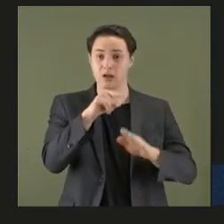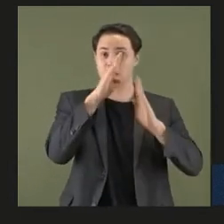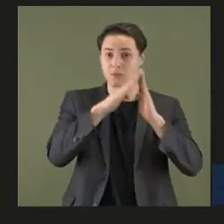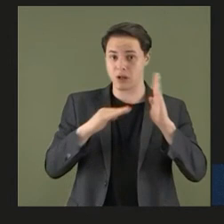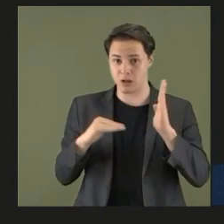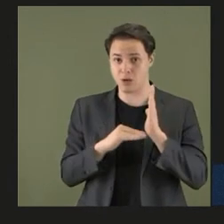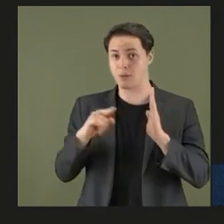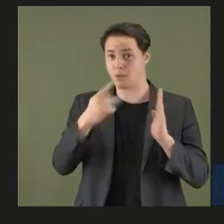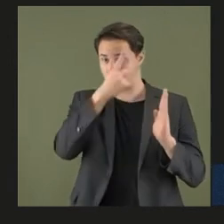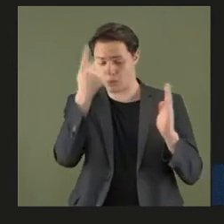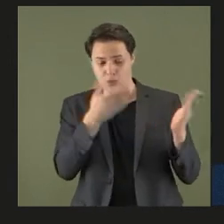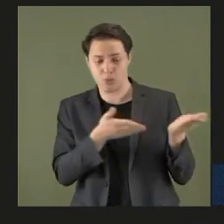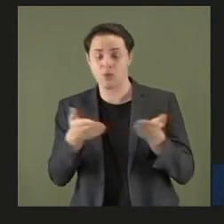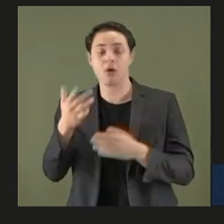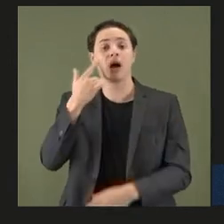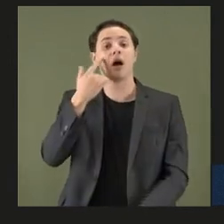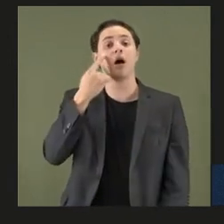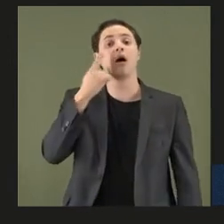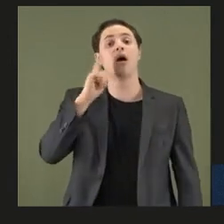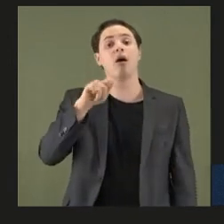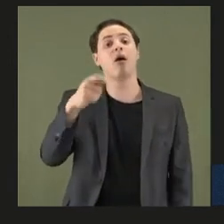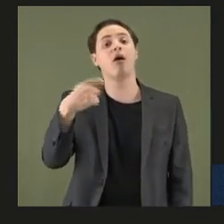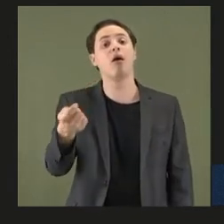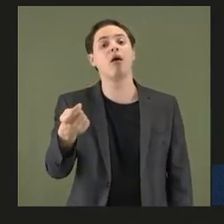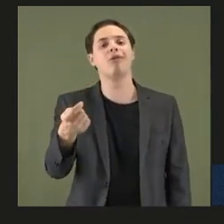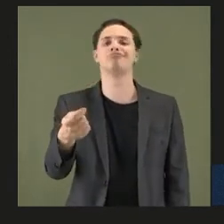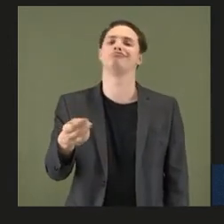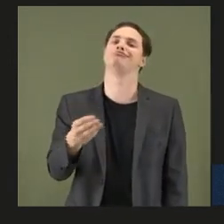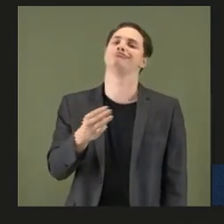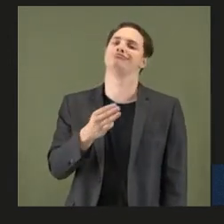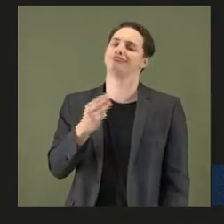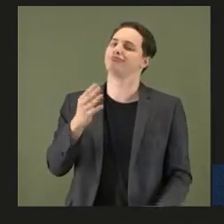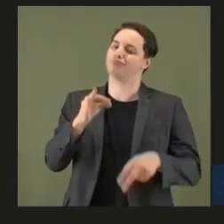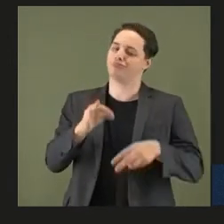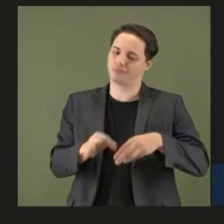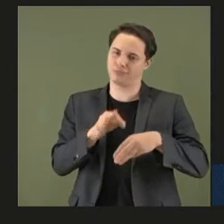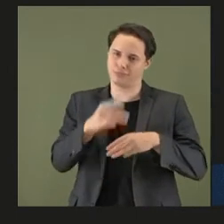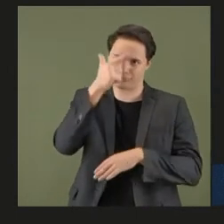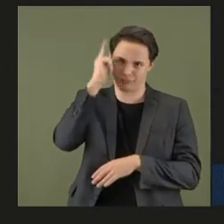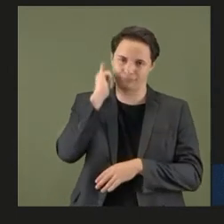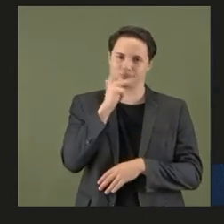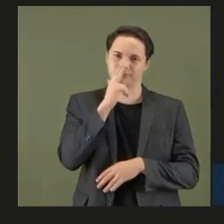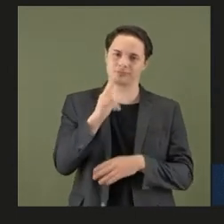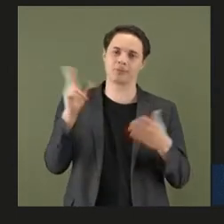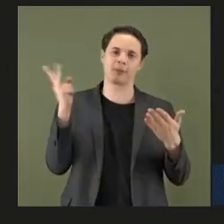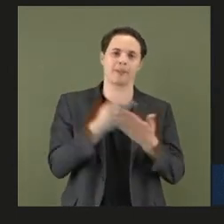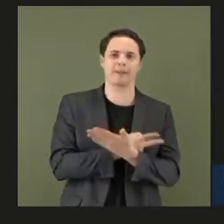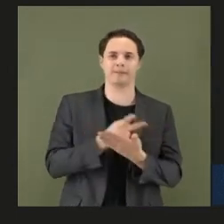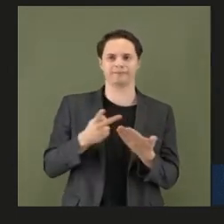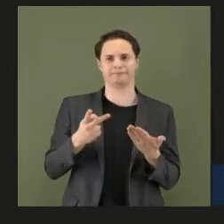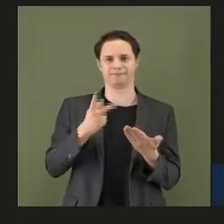o convidado de honra, adivinha quem foi? Foi o ministro, como se estivesse ocorrendo uma